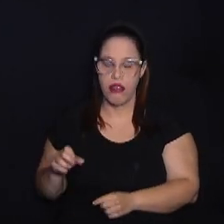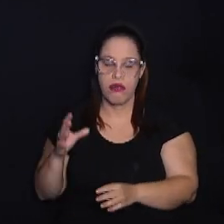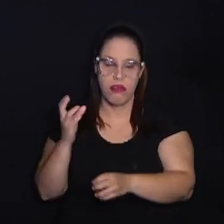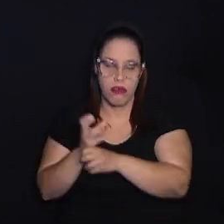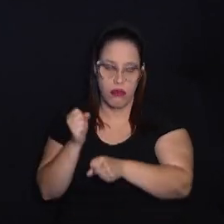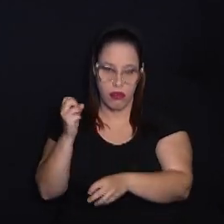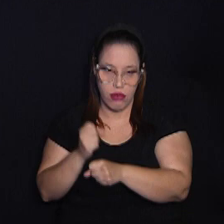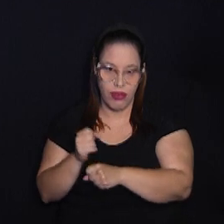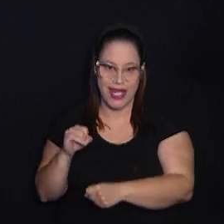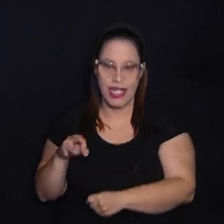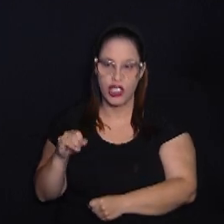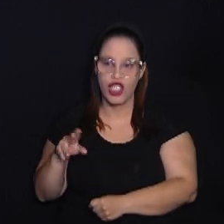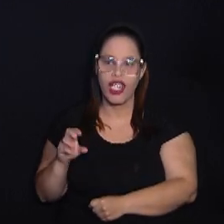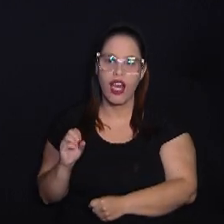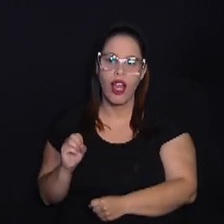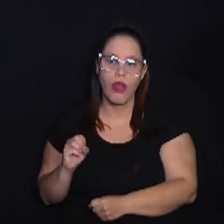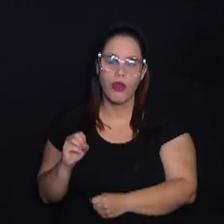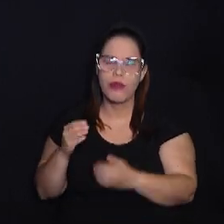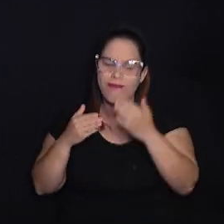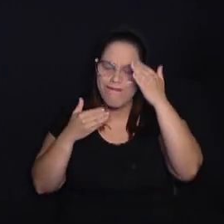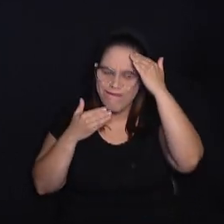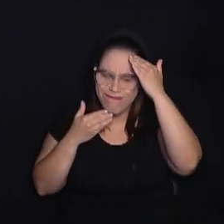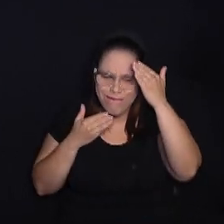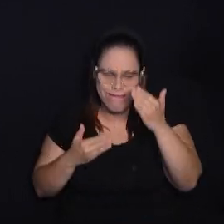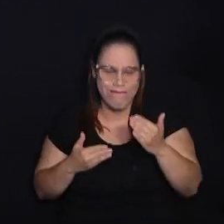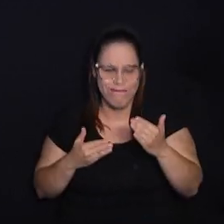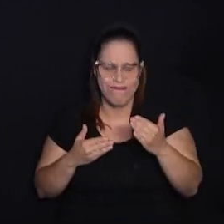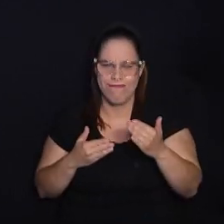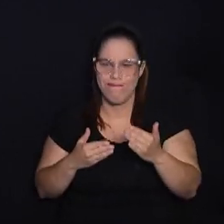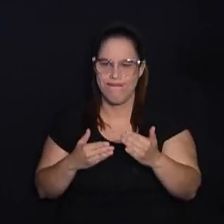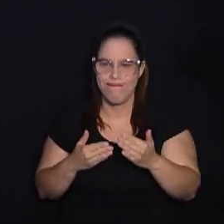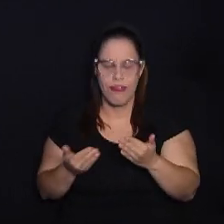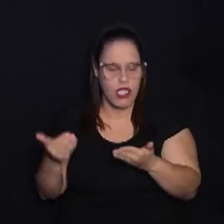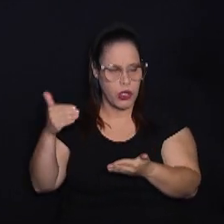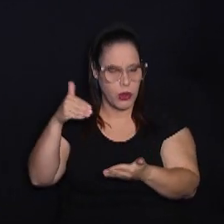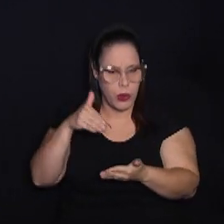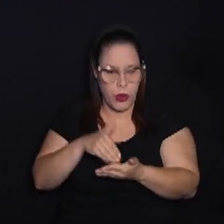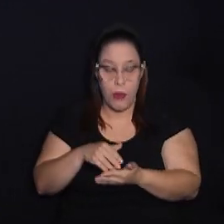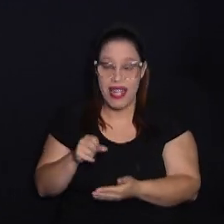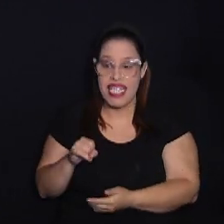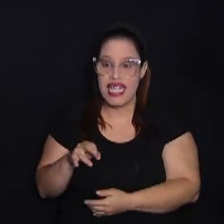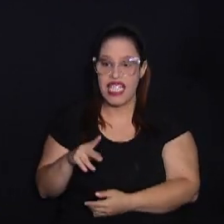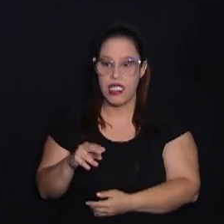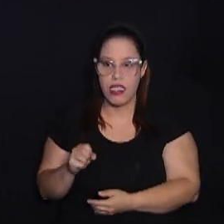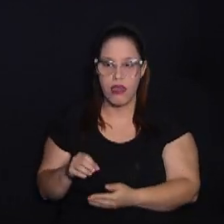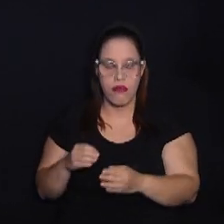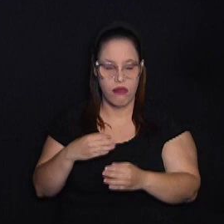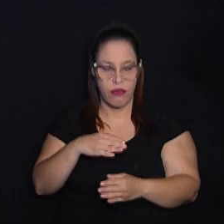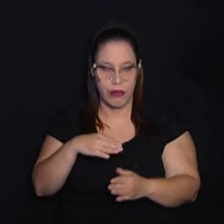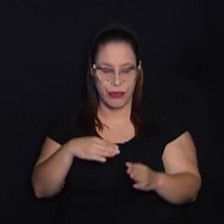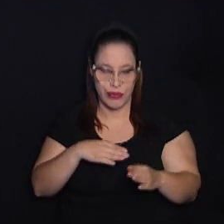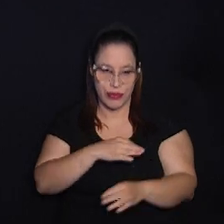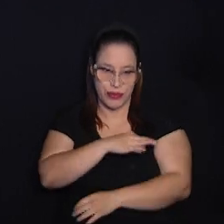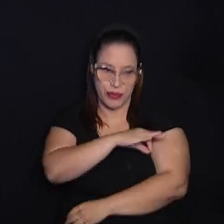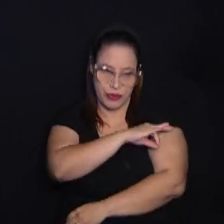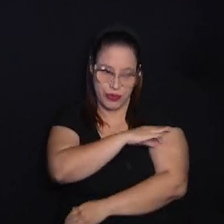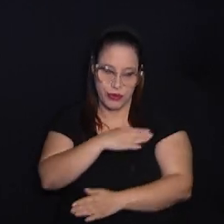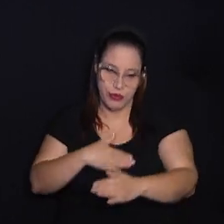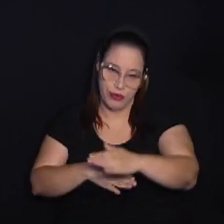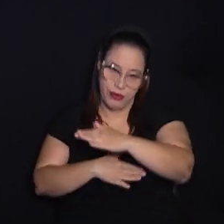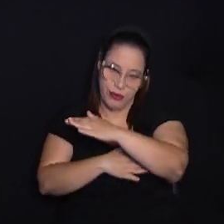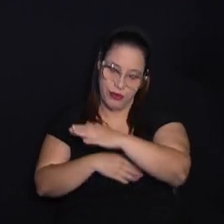de Campinas. É uma honra, né, como eu disse, instalar uma sessão da Câmara aqui na sede desse